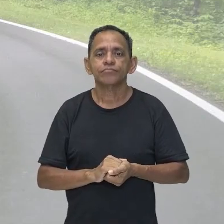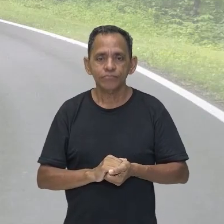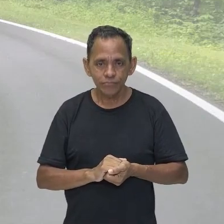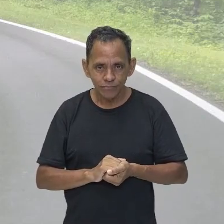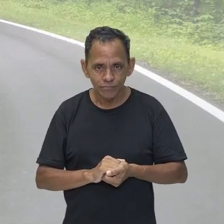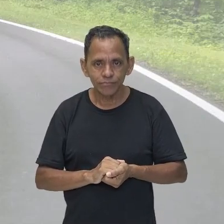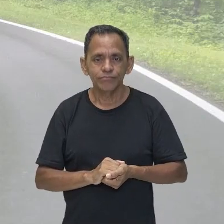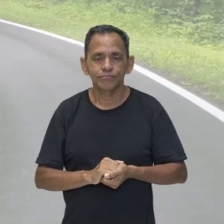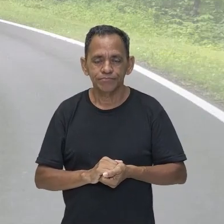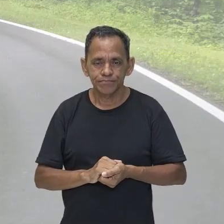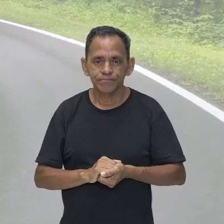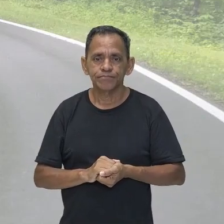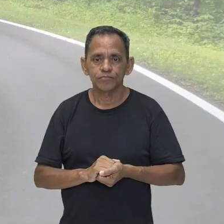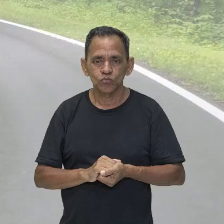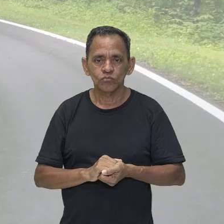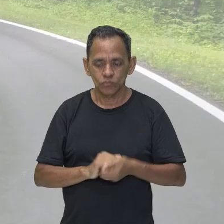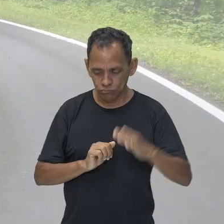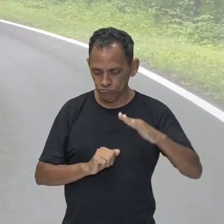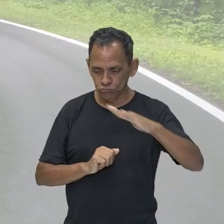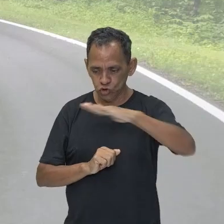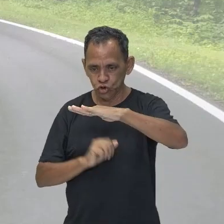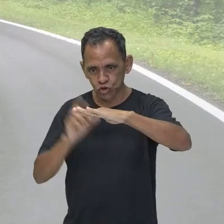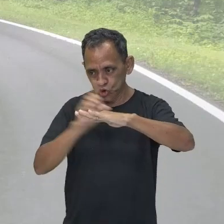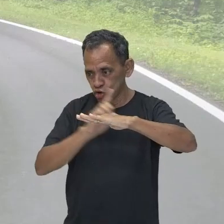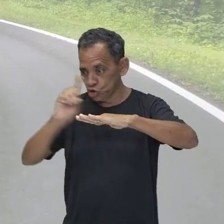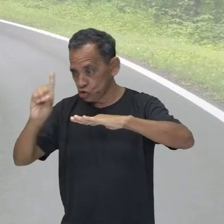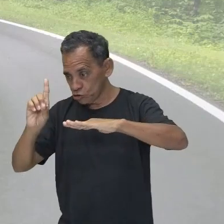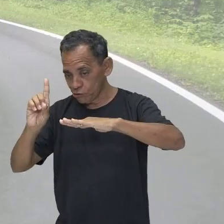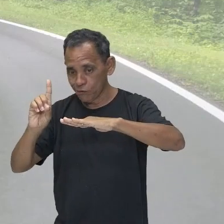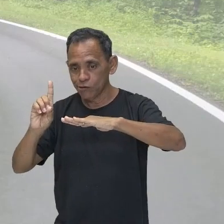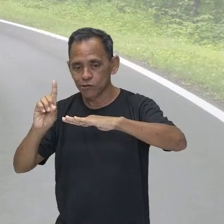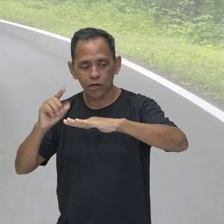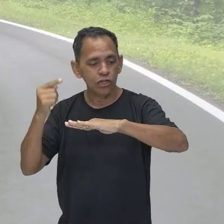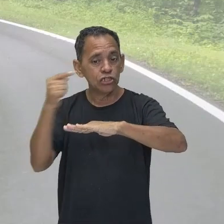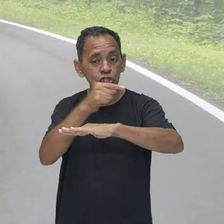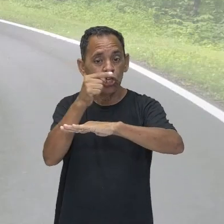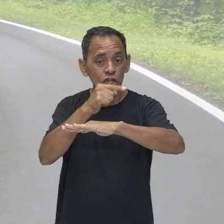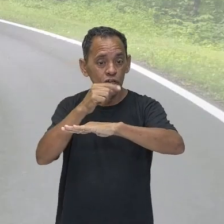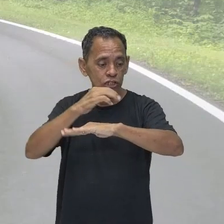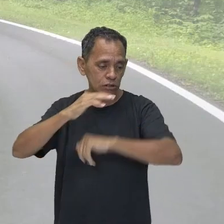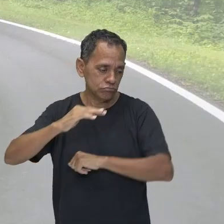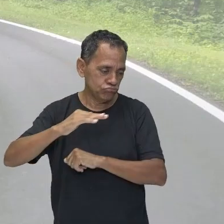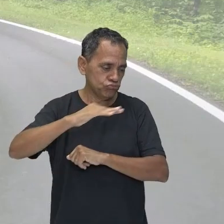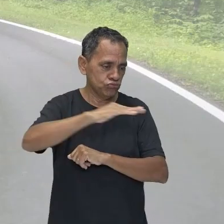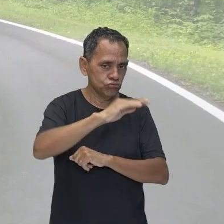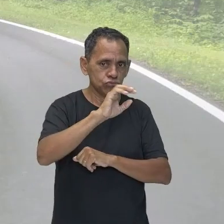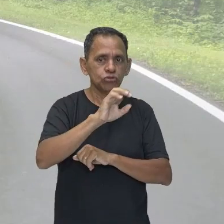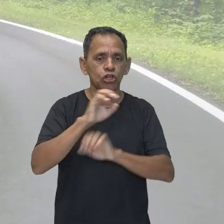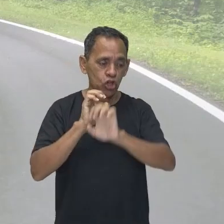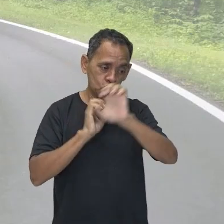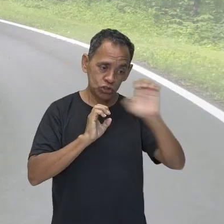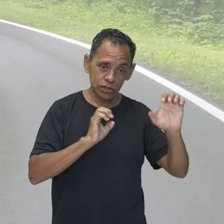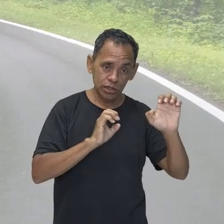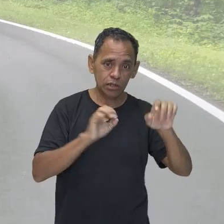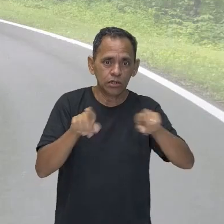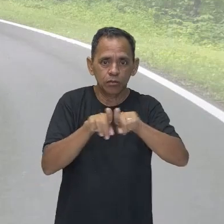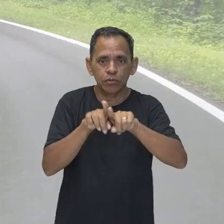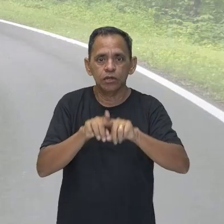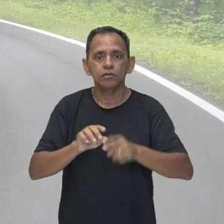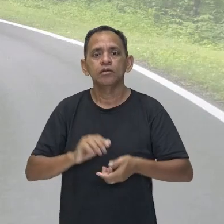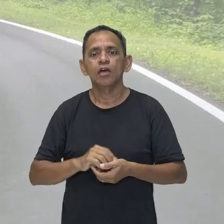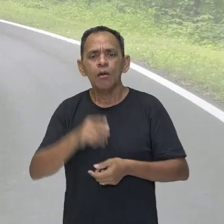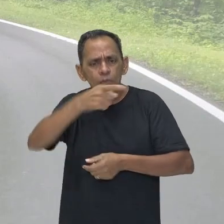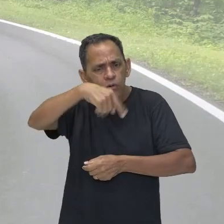daqui está para a esquerda, tá, pessoal? Beleza? Agora, para tu entender ainda melhor essa questão